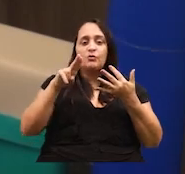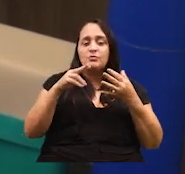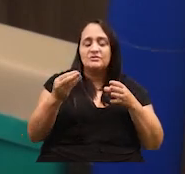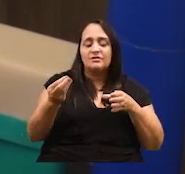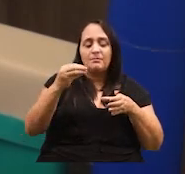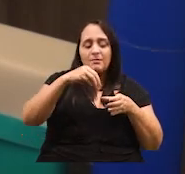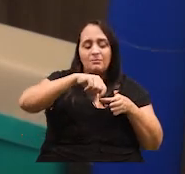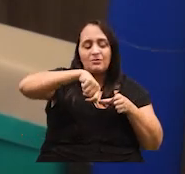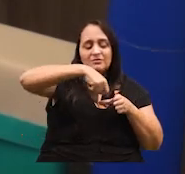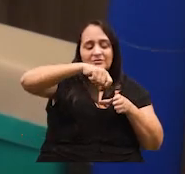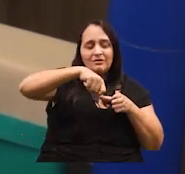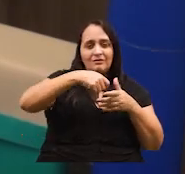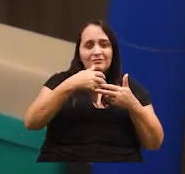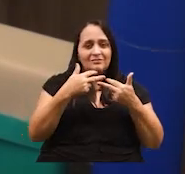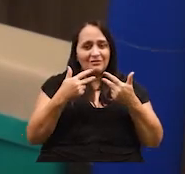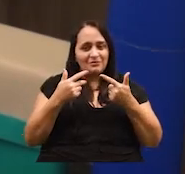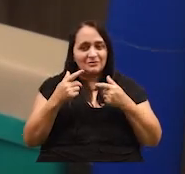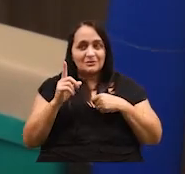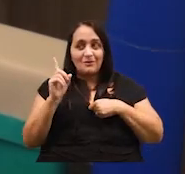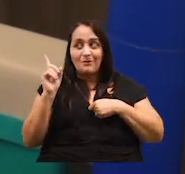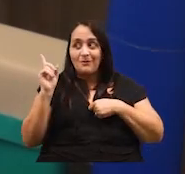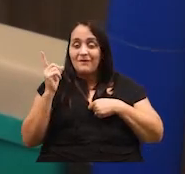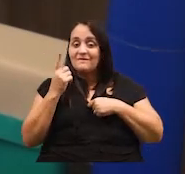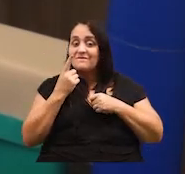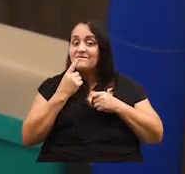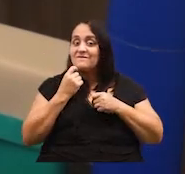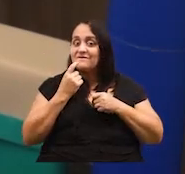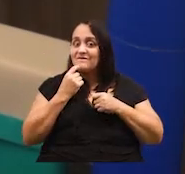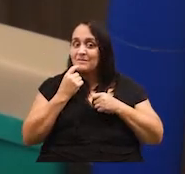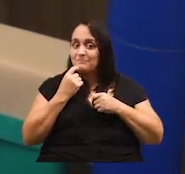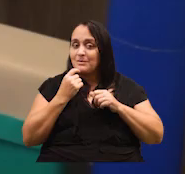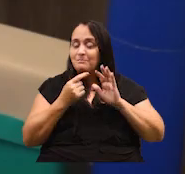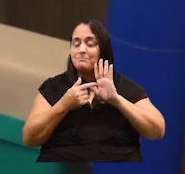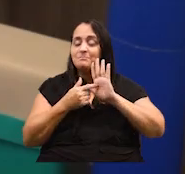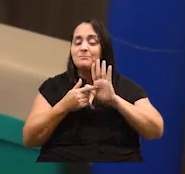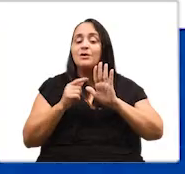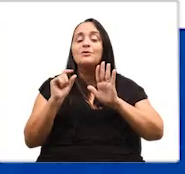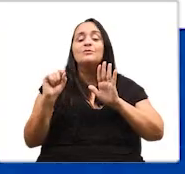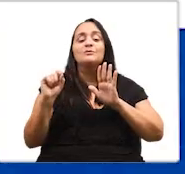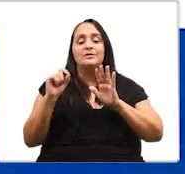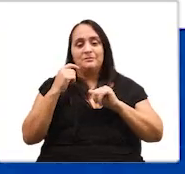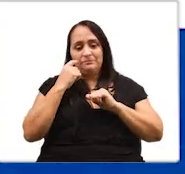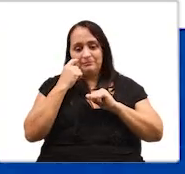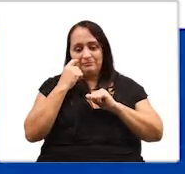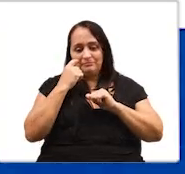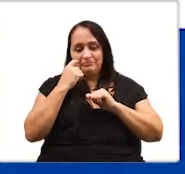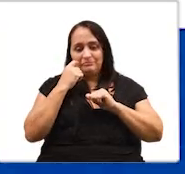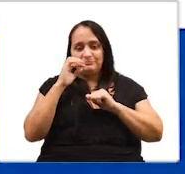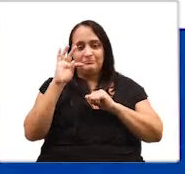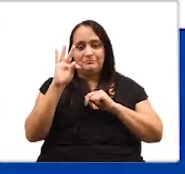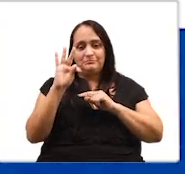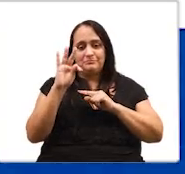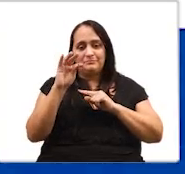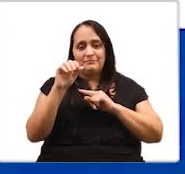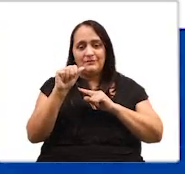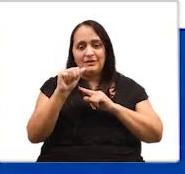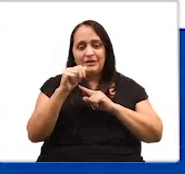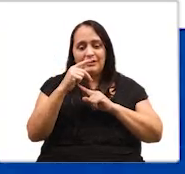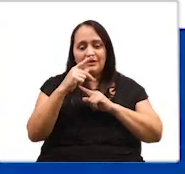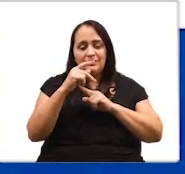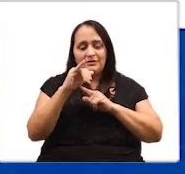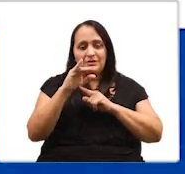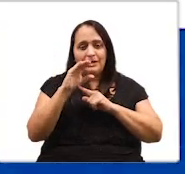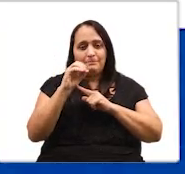em vermelho, ó, se trata justamente dos ingredientes. Tapioca, coco